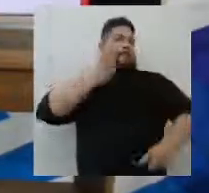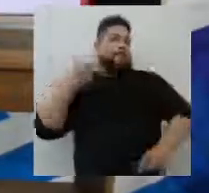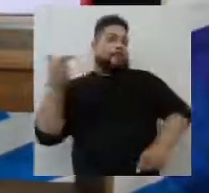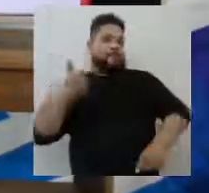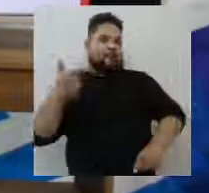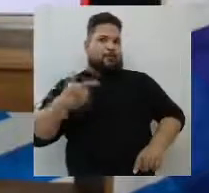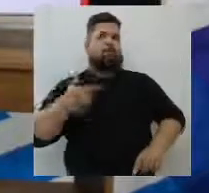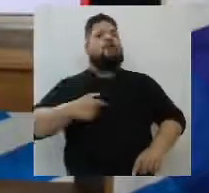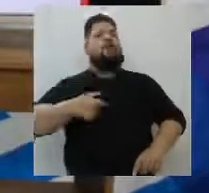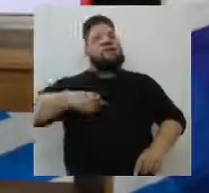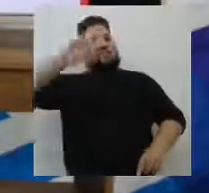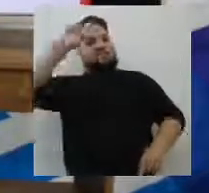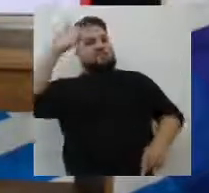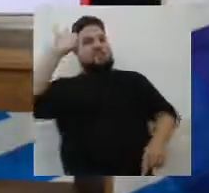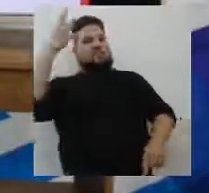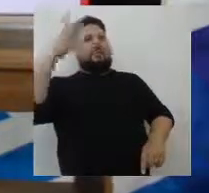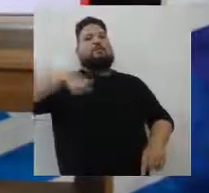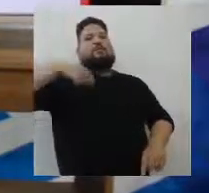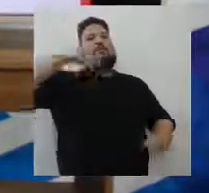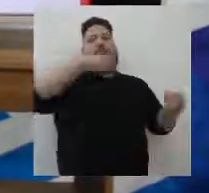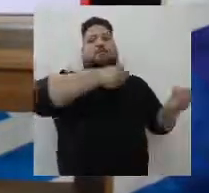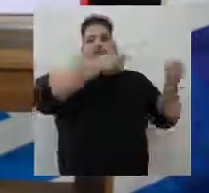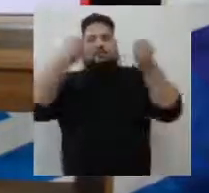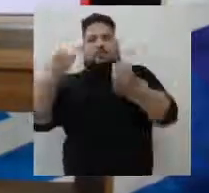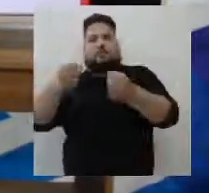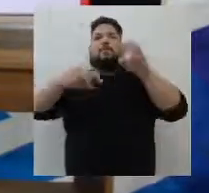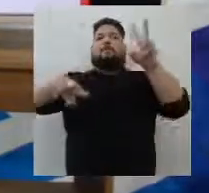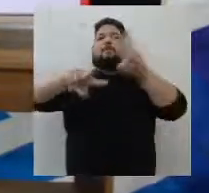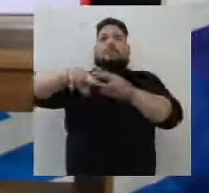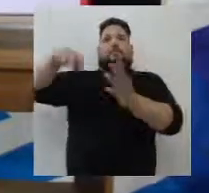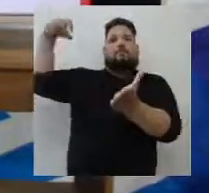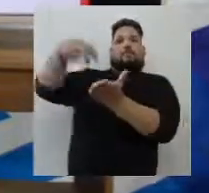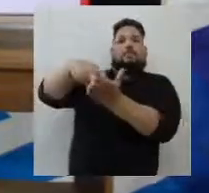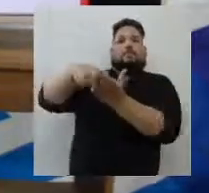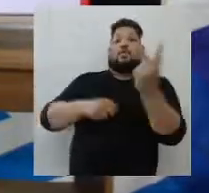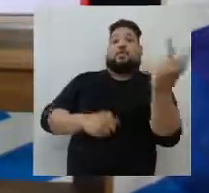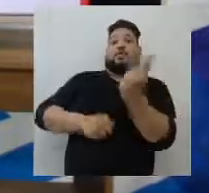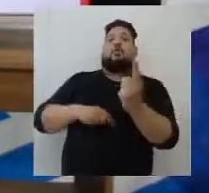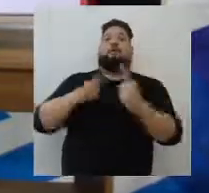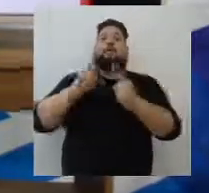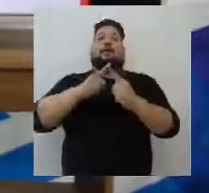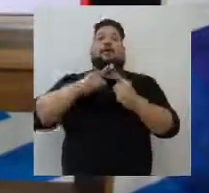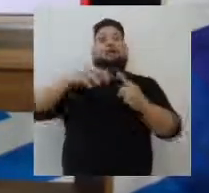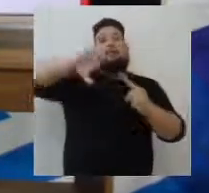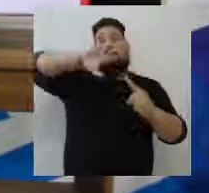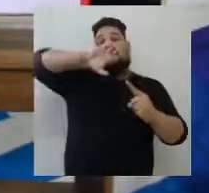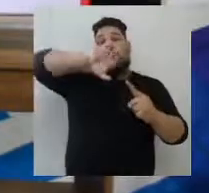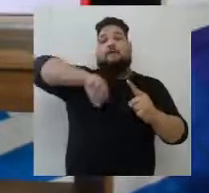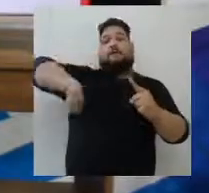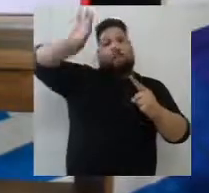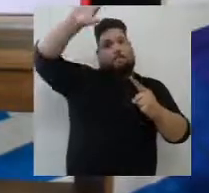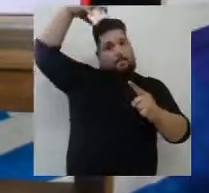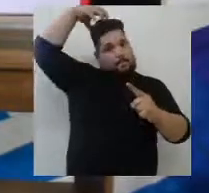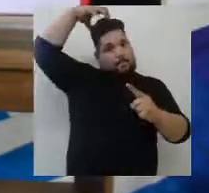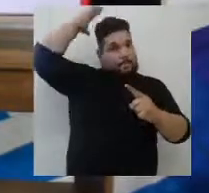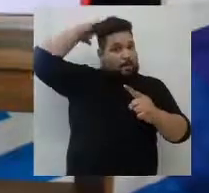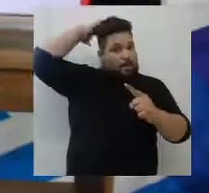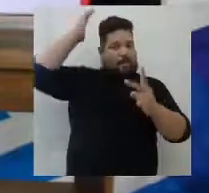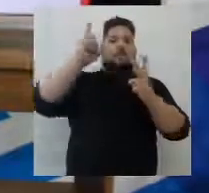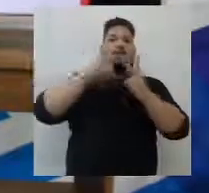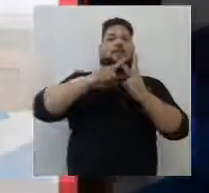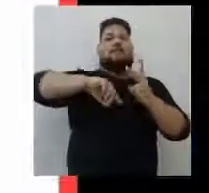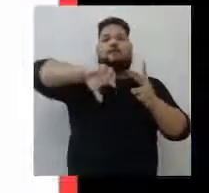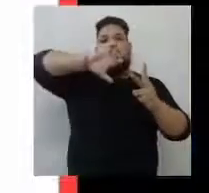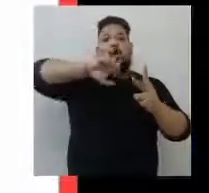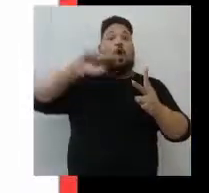a prisão e a condenação desses 2 bispos, o bispo de Belém e o bispo de Olinda.